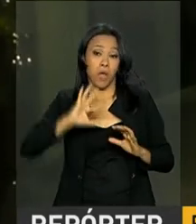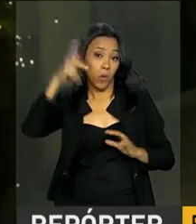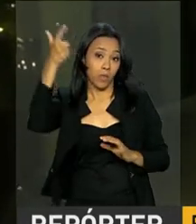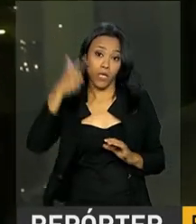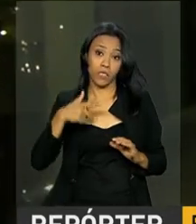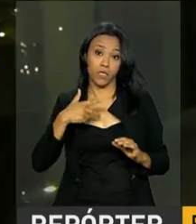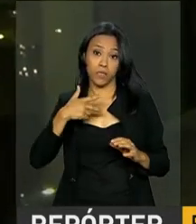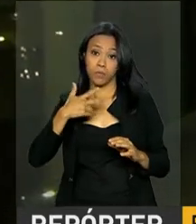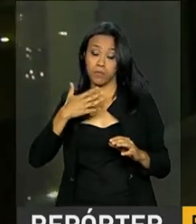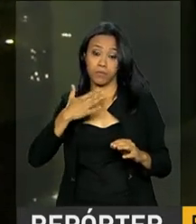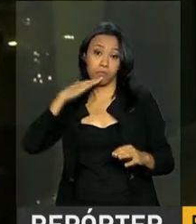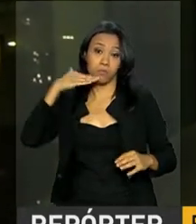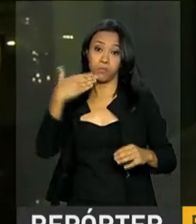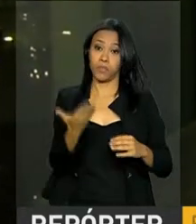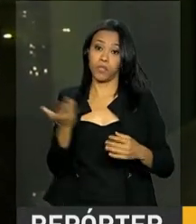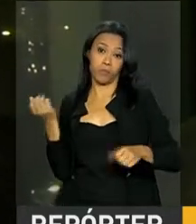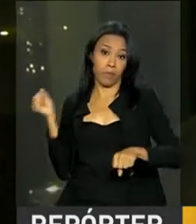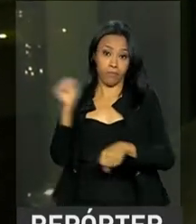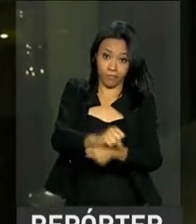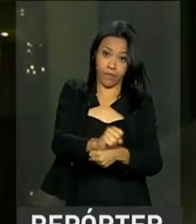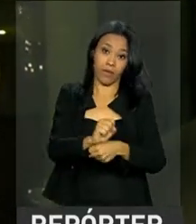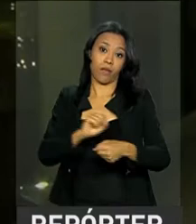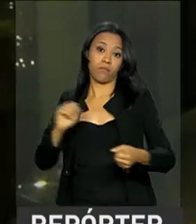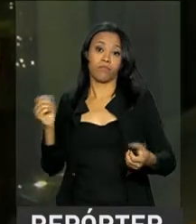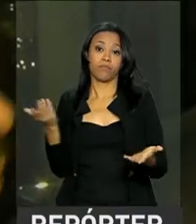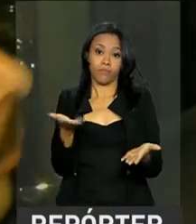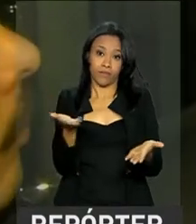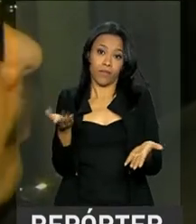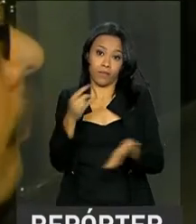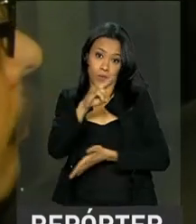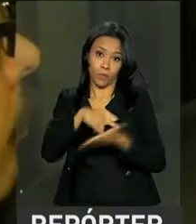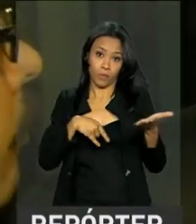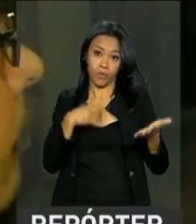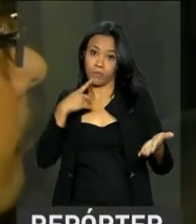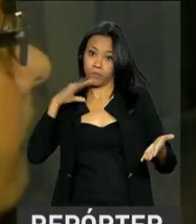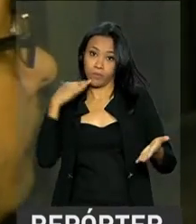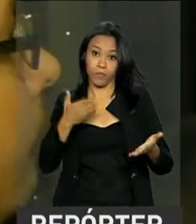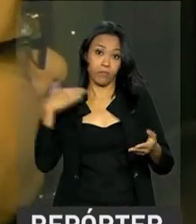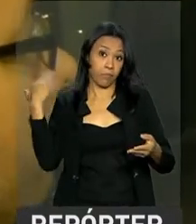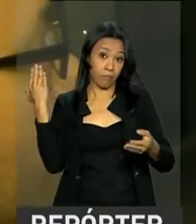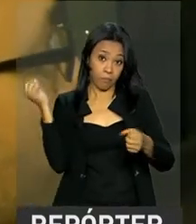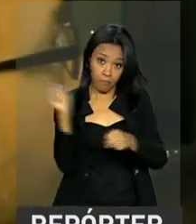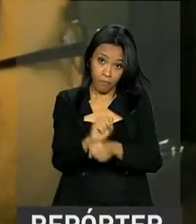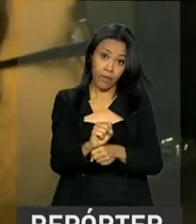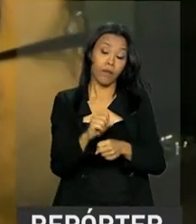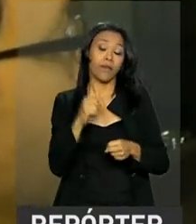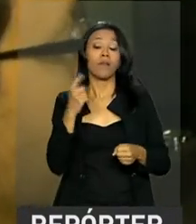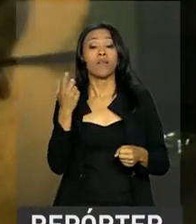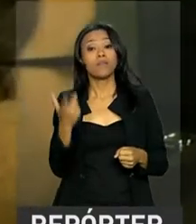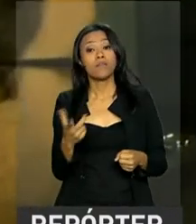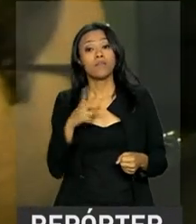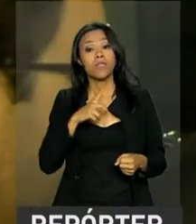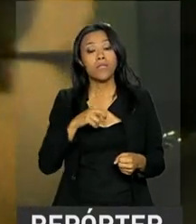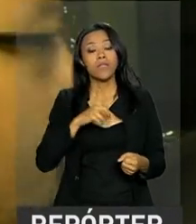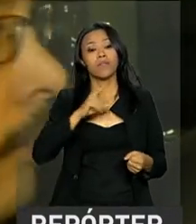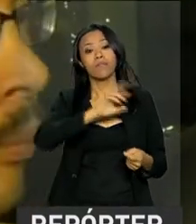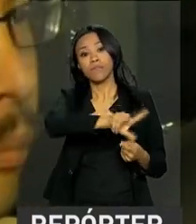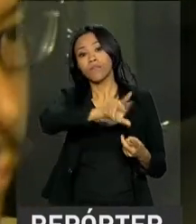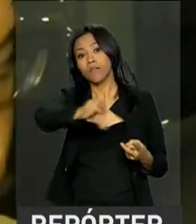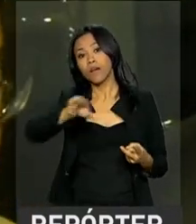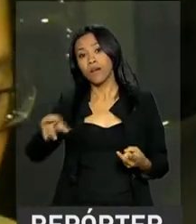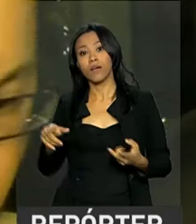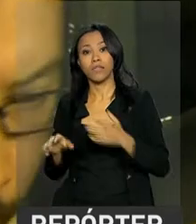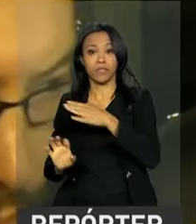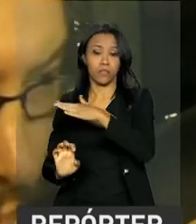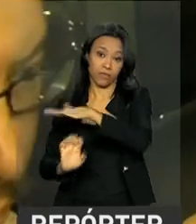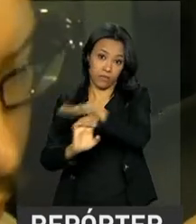liminares. No próprio processo de venda de ativos da Petrobras e parcerias e tudo mais, acontece